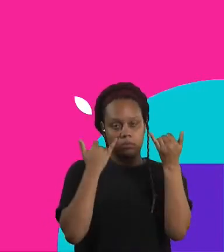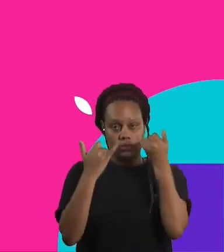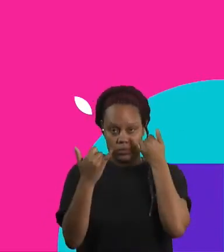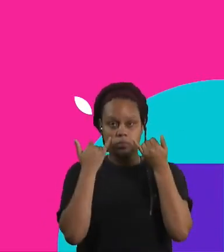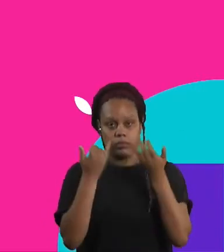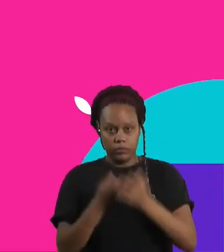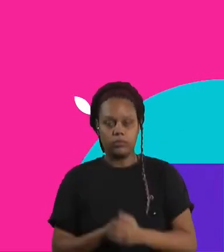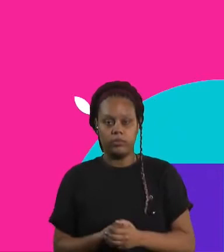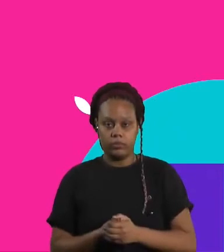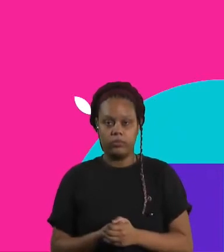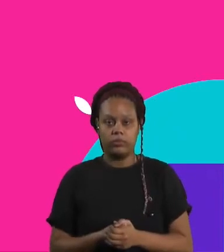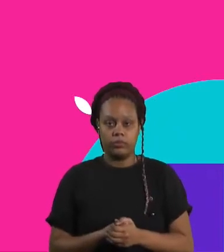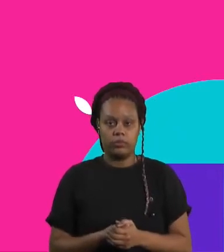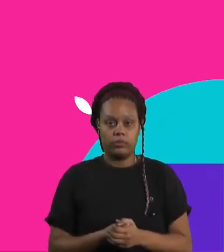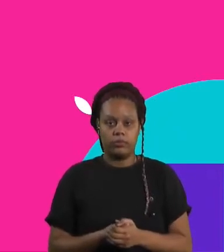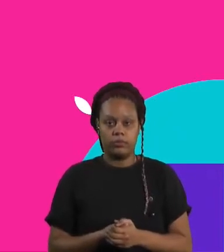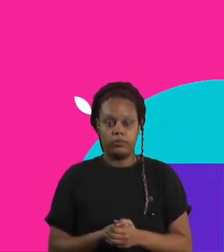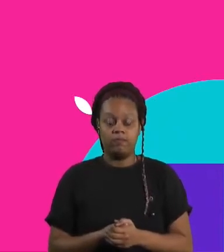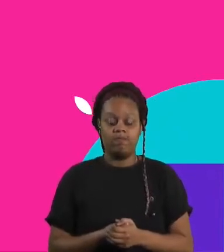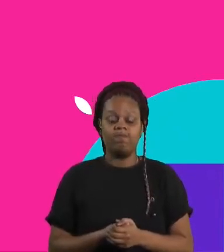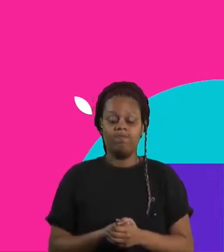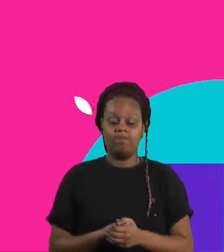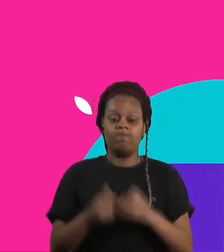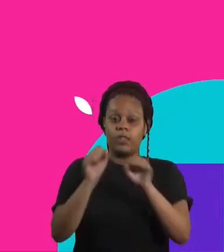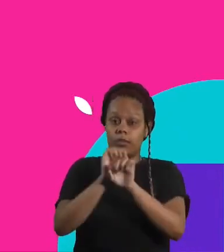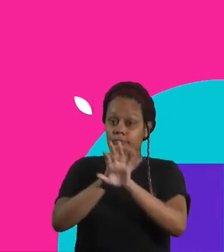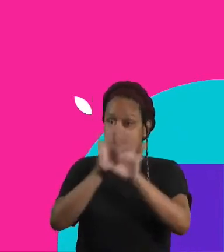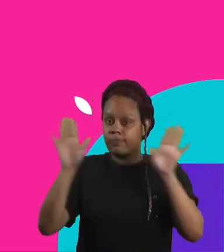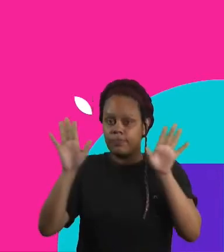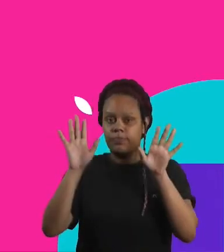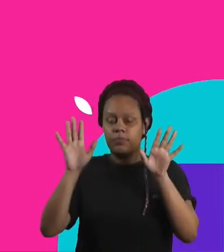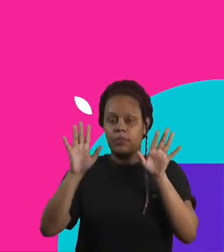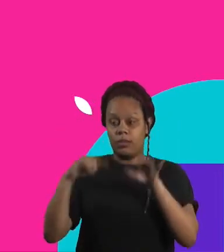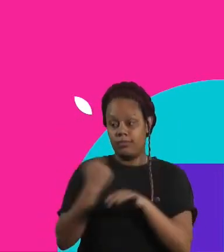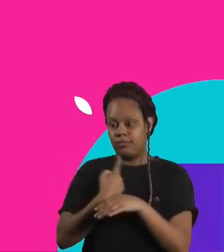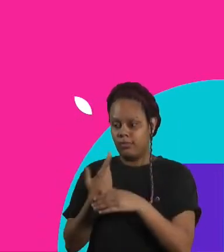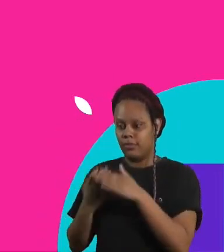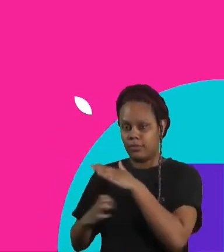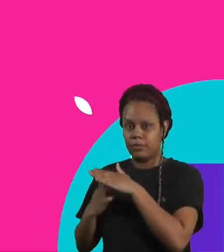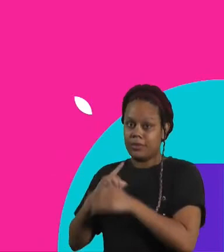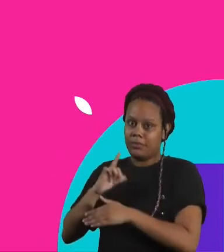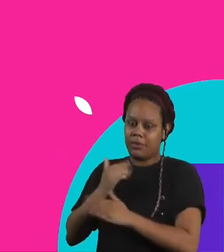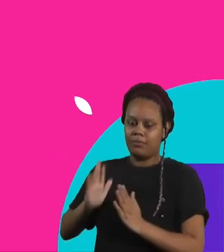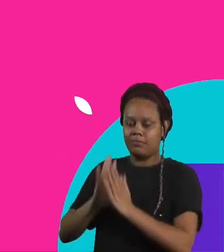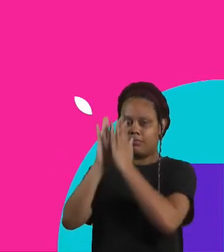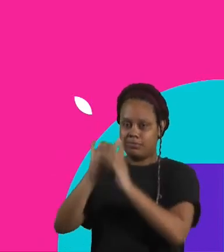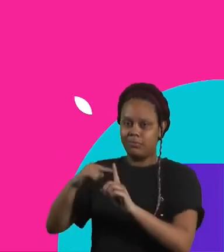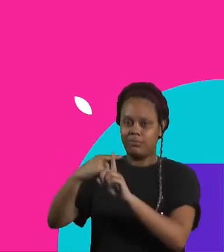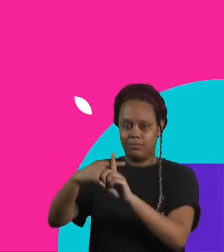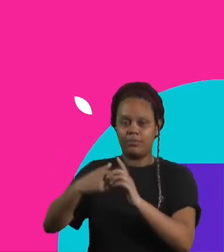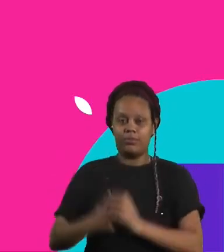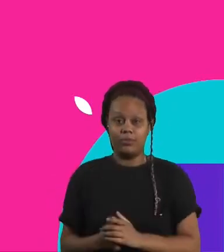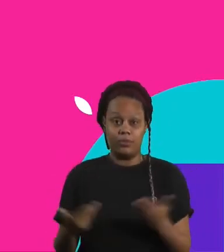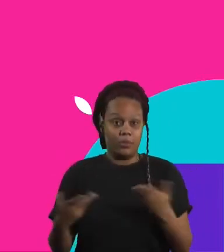vai deixar de forma clara que a Engie causa sim um impacto positivo, e agora a gente precisa fazer o trabalho, vamos dizer